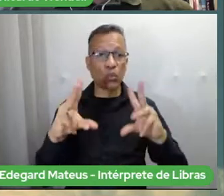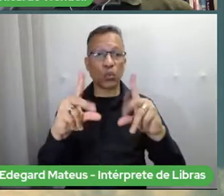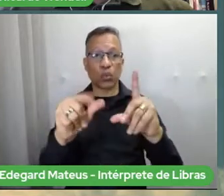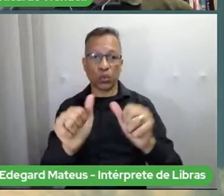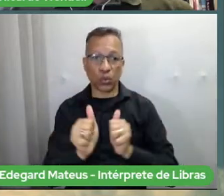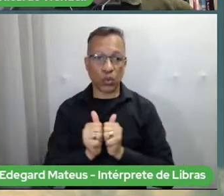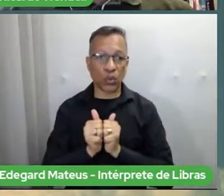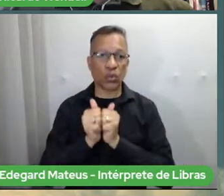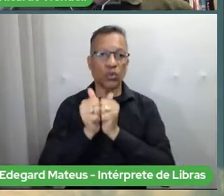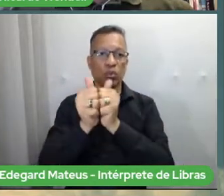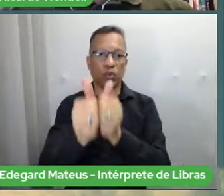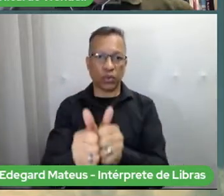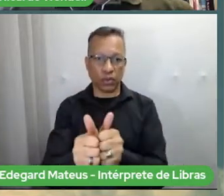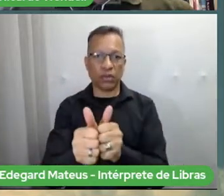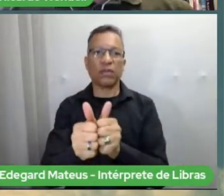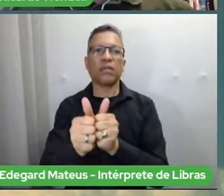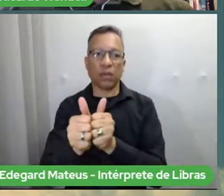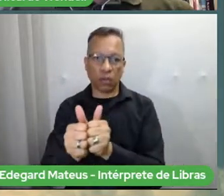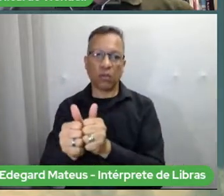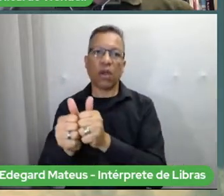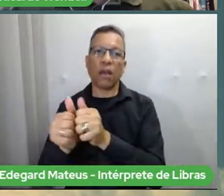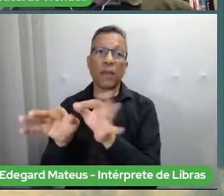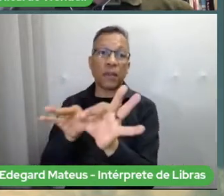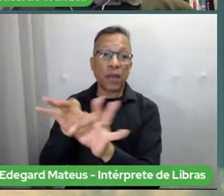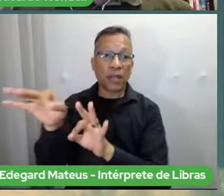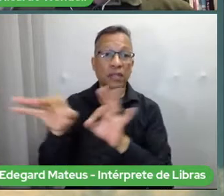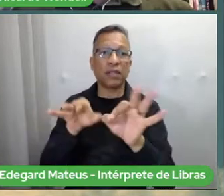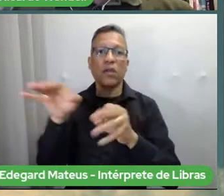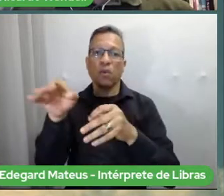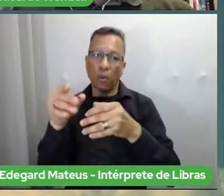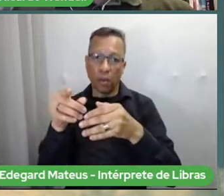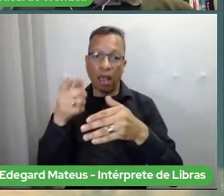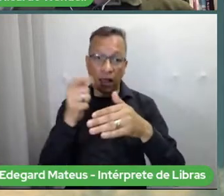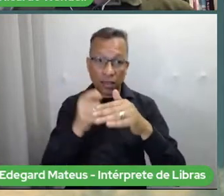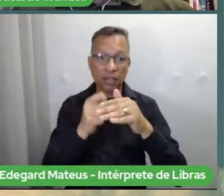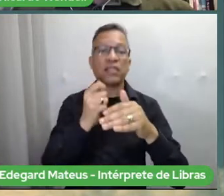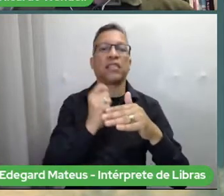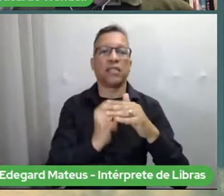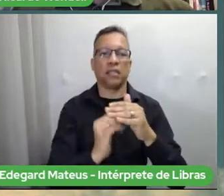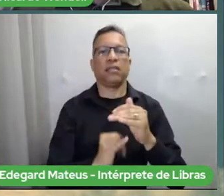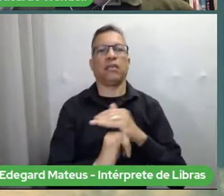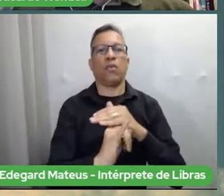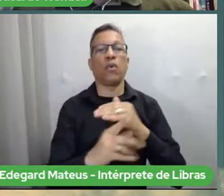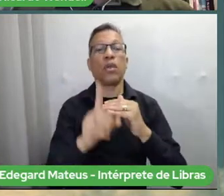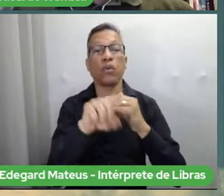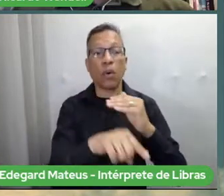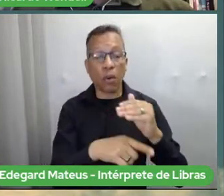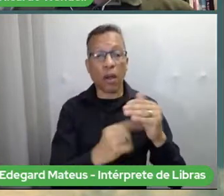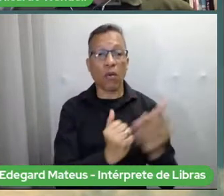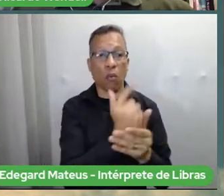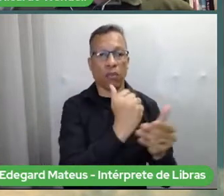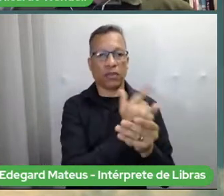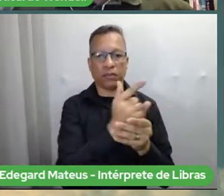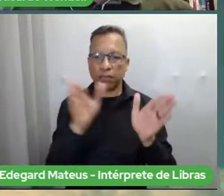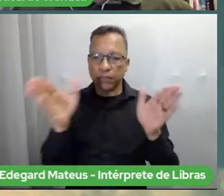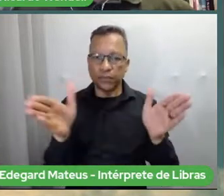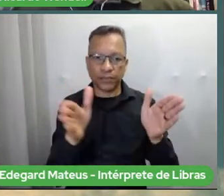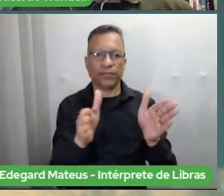Tanto a geração, quanto a ingestão, quanto o consumo. Pode passar, Wendel, por